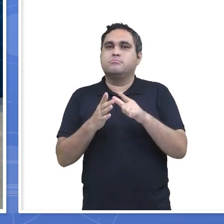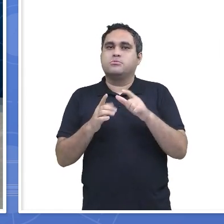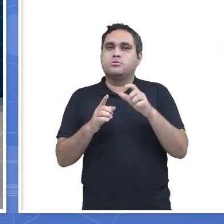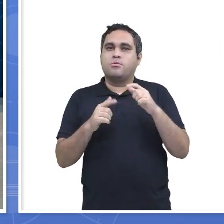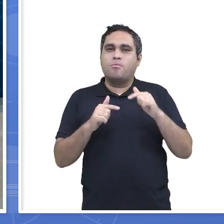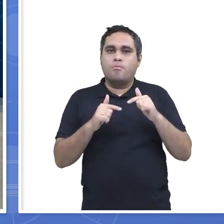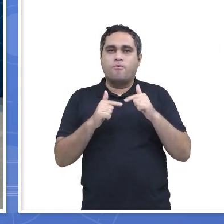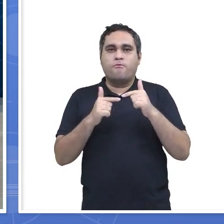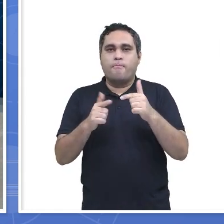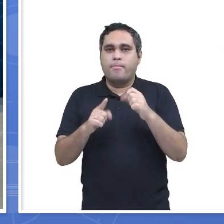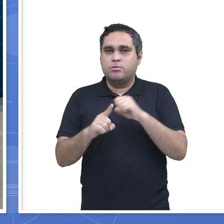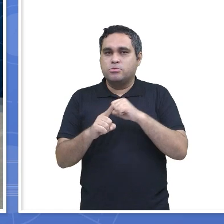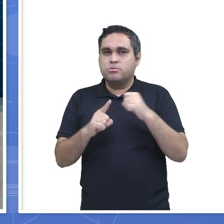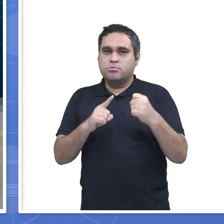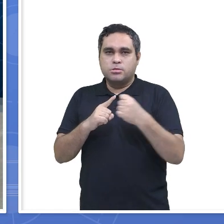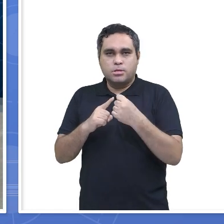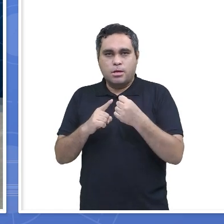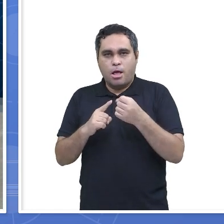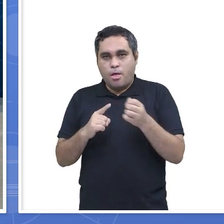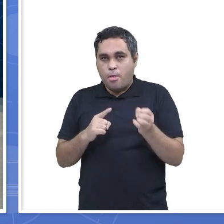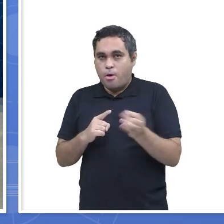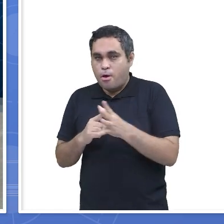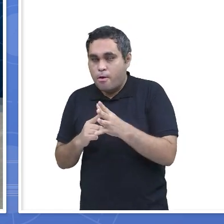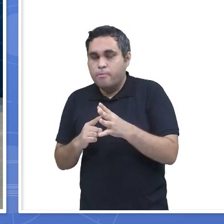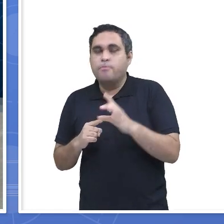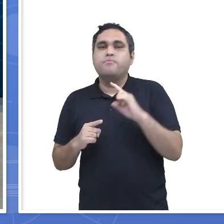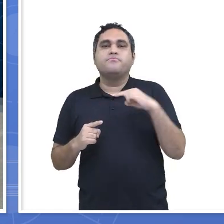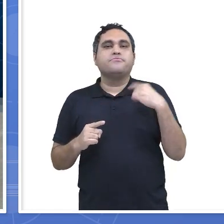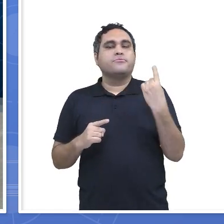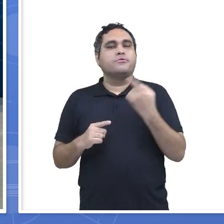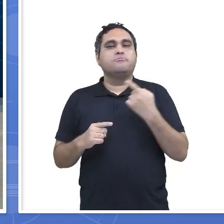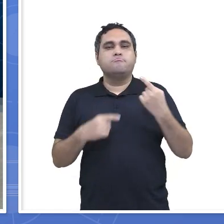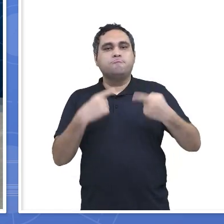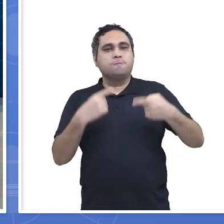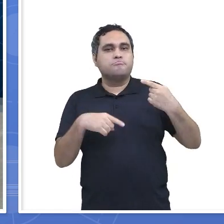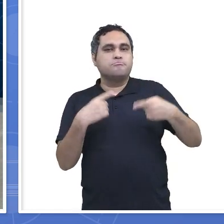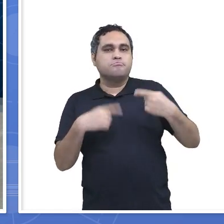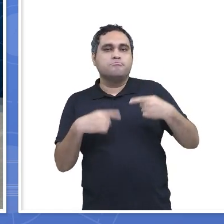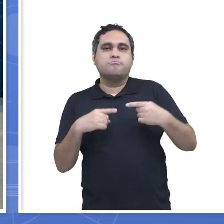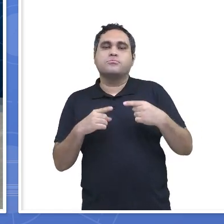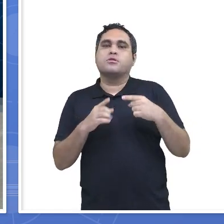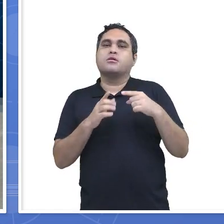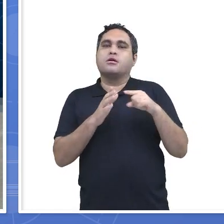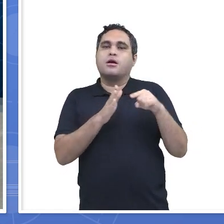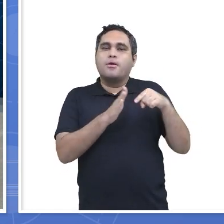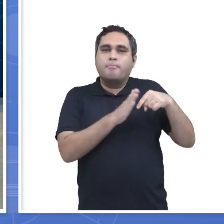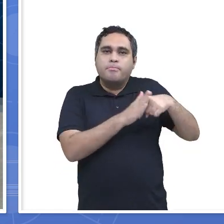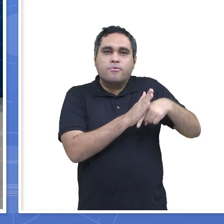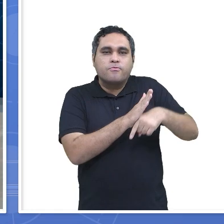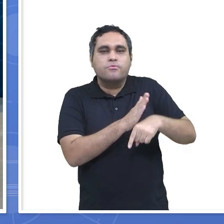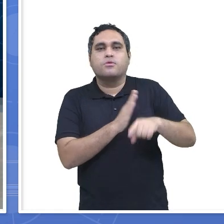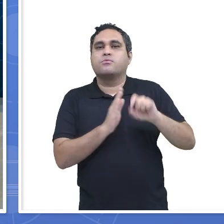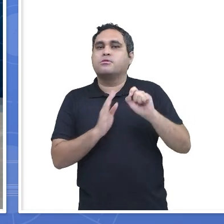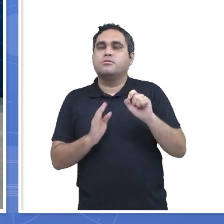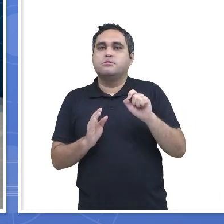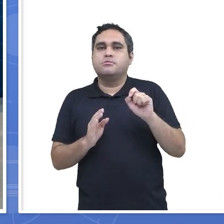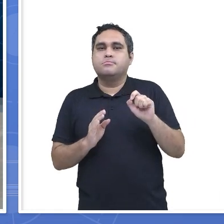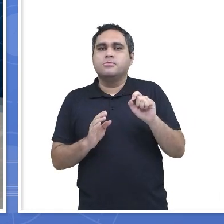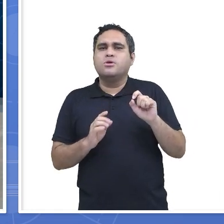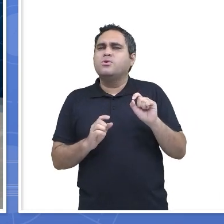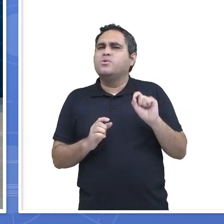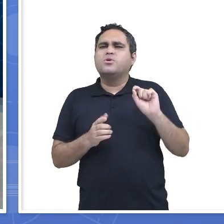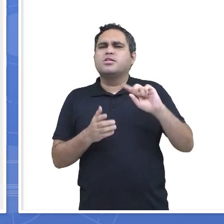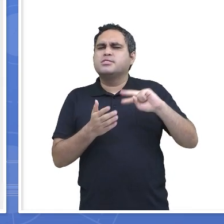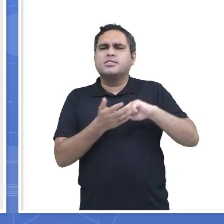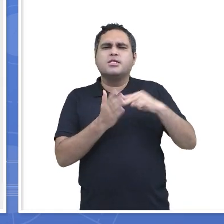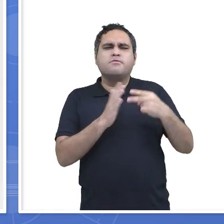na contemporaneidade, nós vamos discutir e aprofundar um pouco sobre o que realmente são